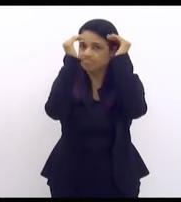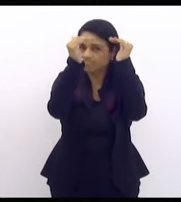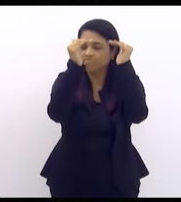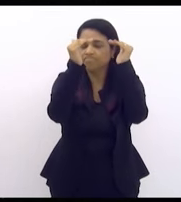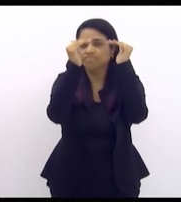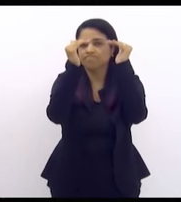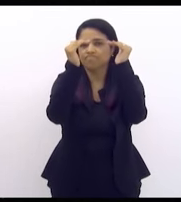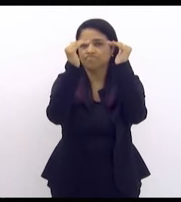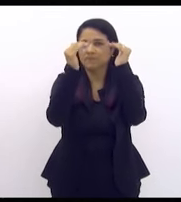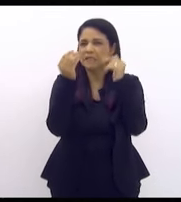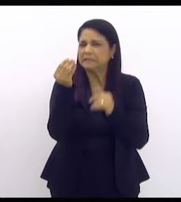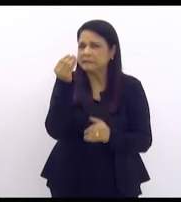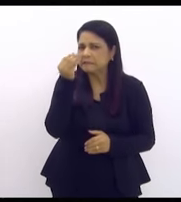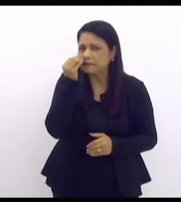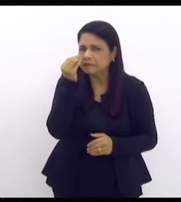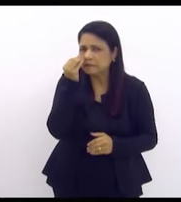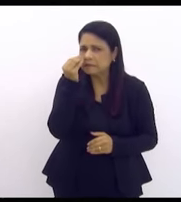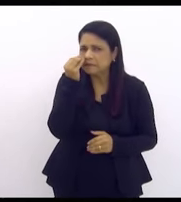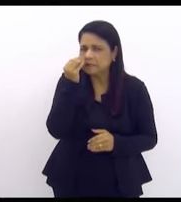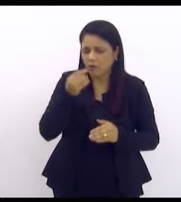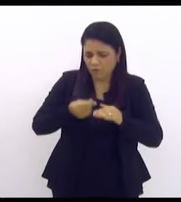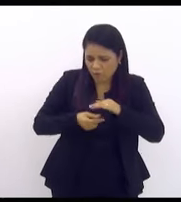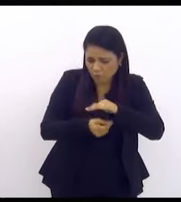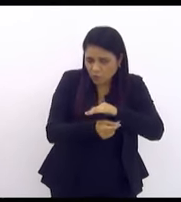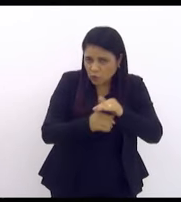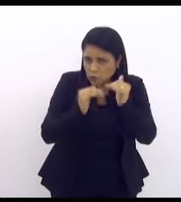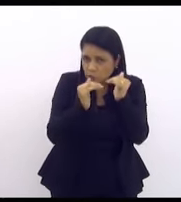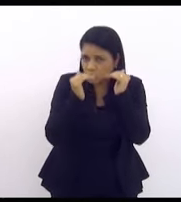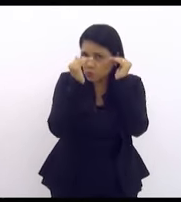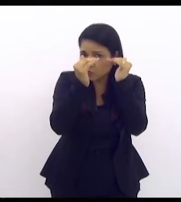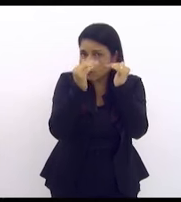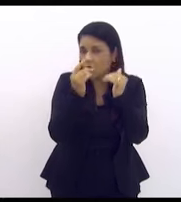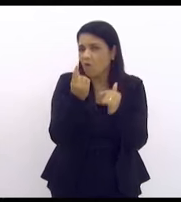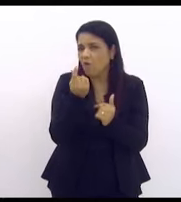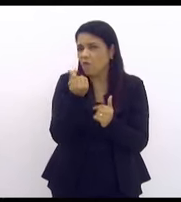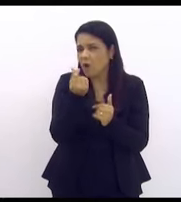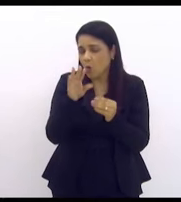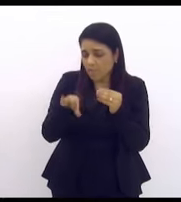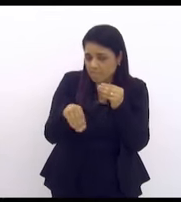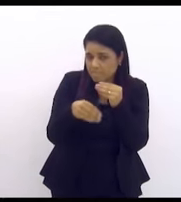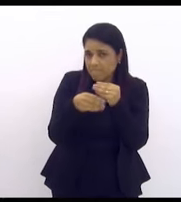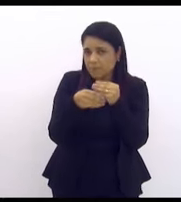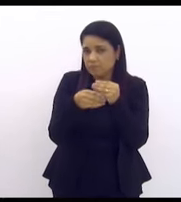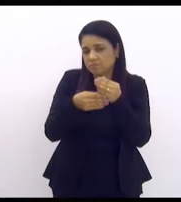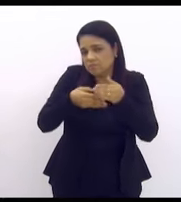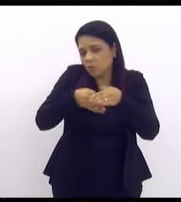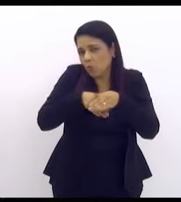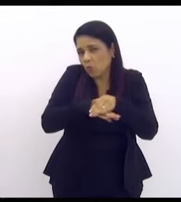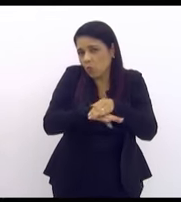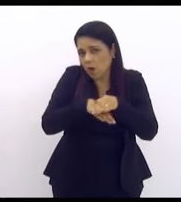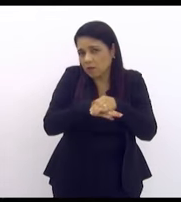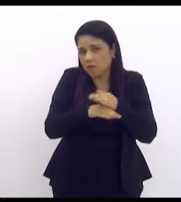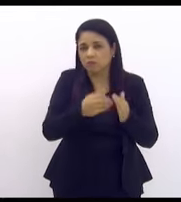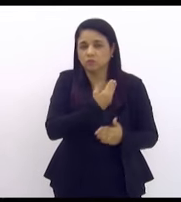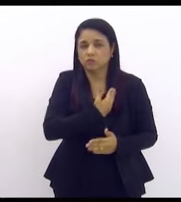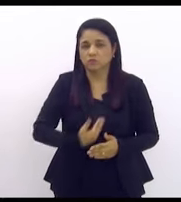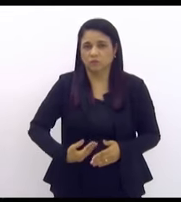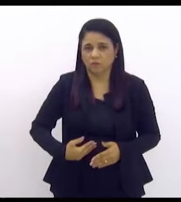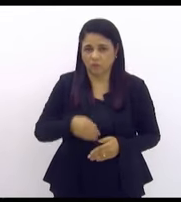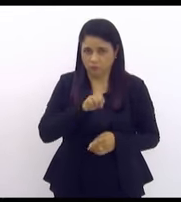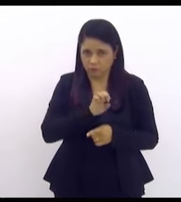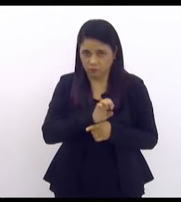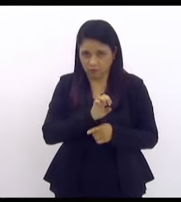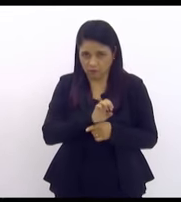uma tentativa, um valor agregado de reserva do governo do Estado